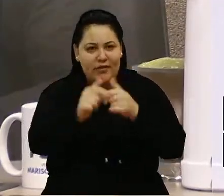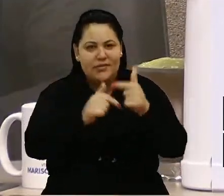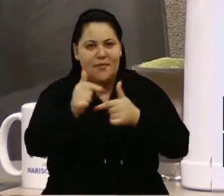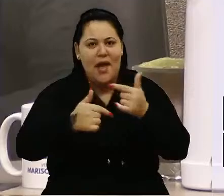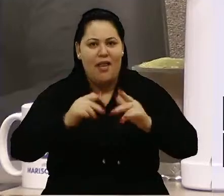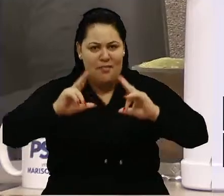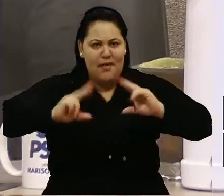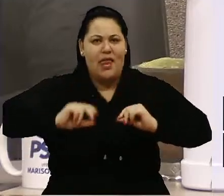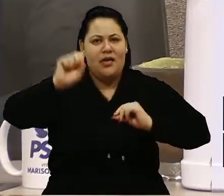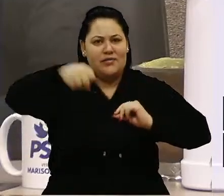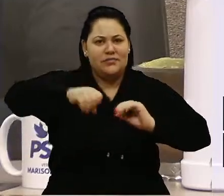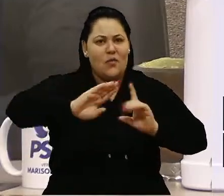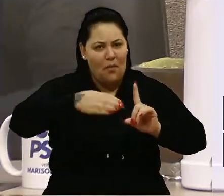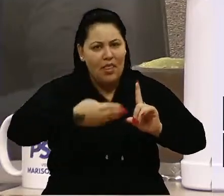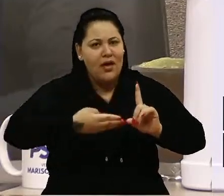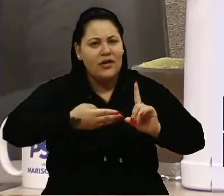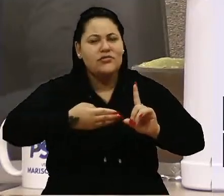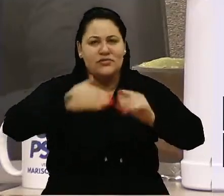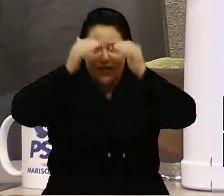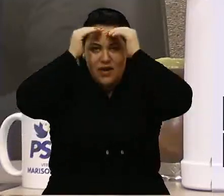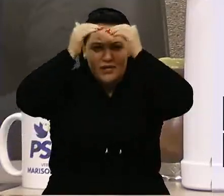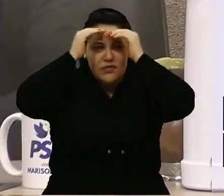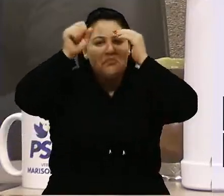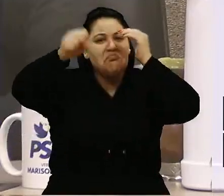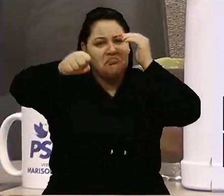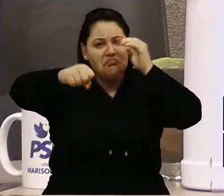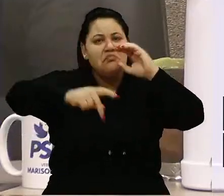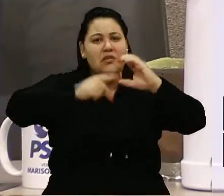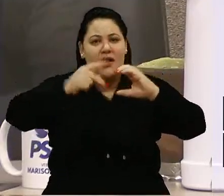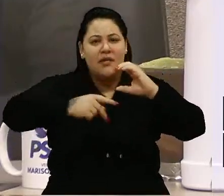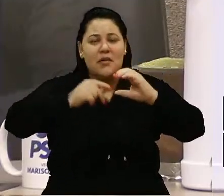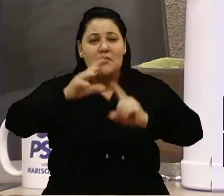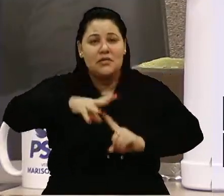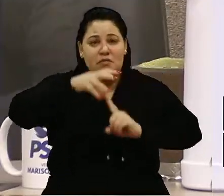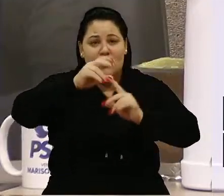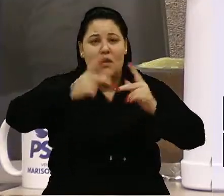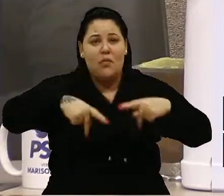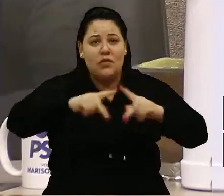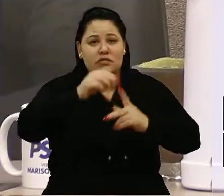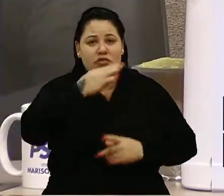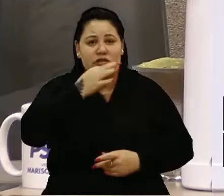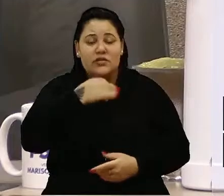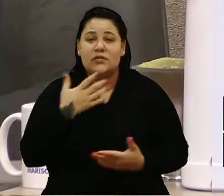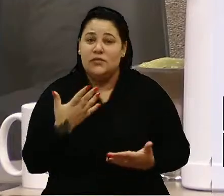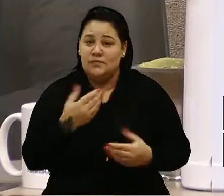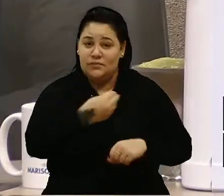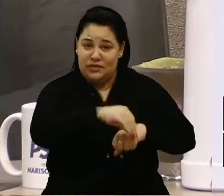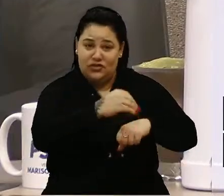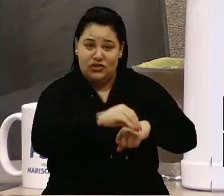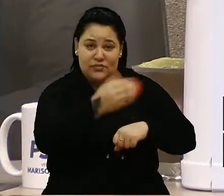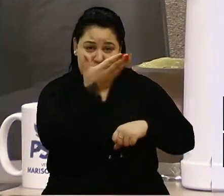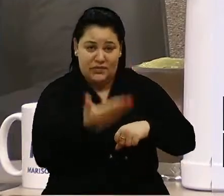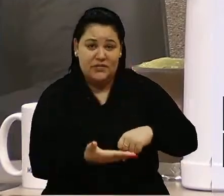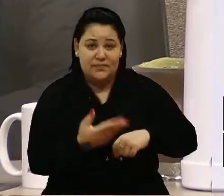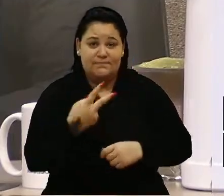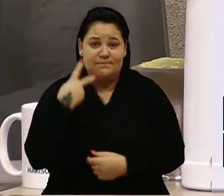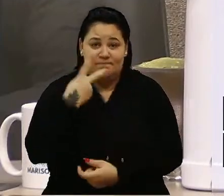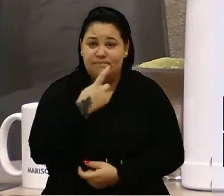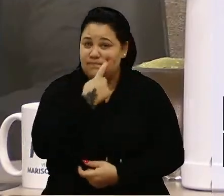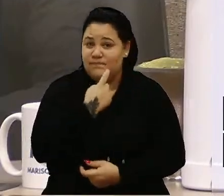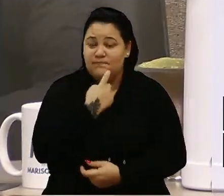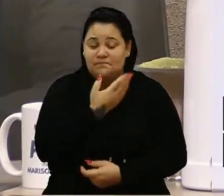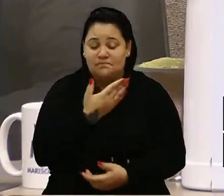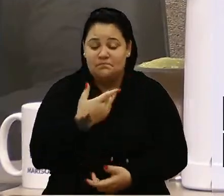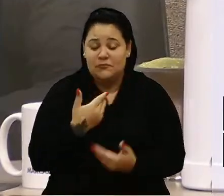merecem uma homenagem e o respeito desta Câmara e principalmente da população caxiense. Então, sugiro ao senhor, vereador, de dar um espaço,